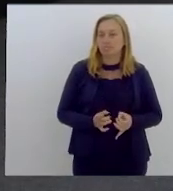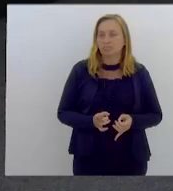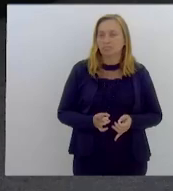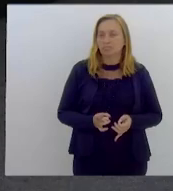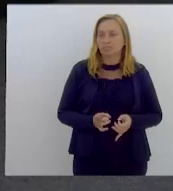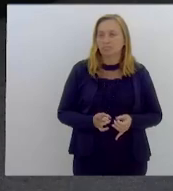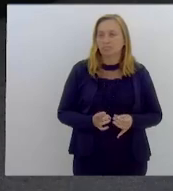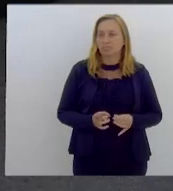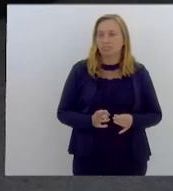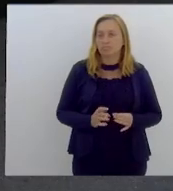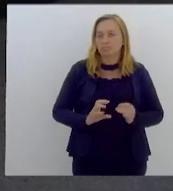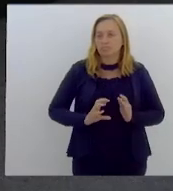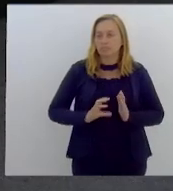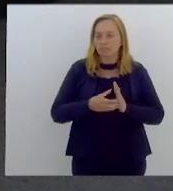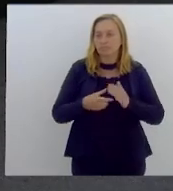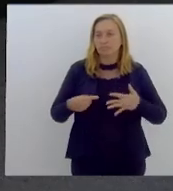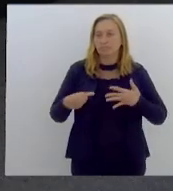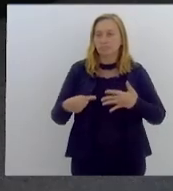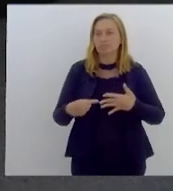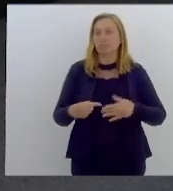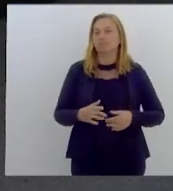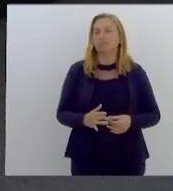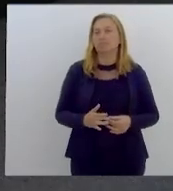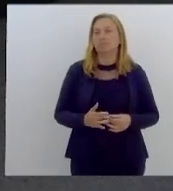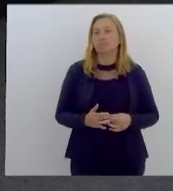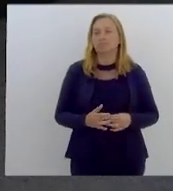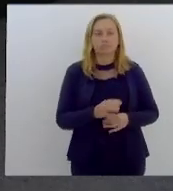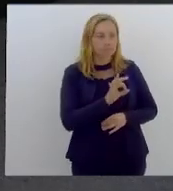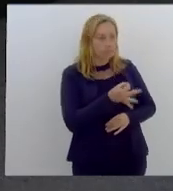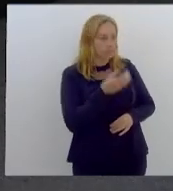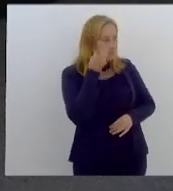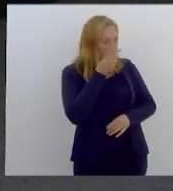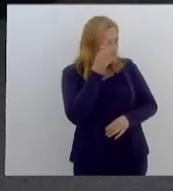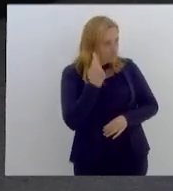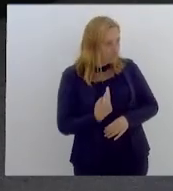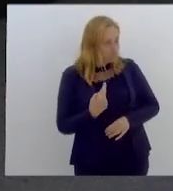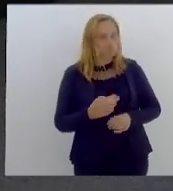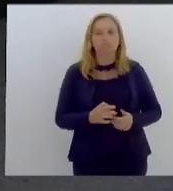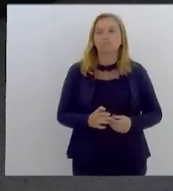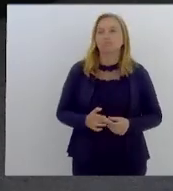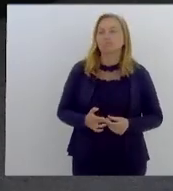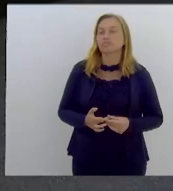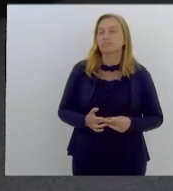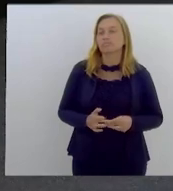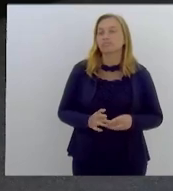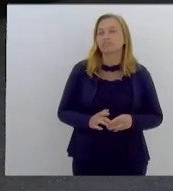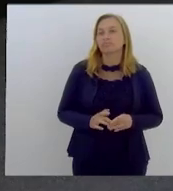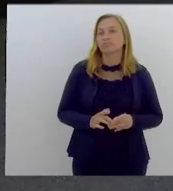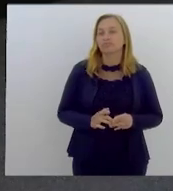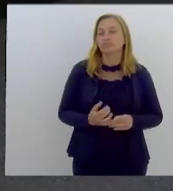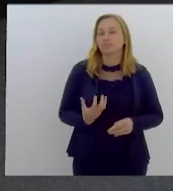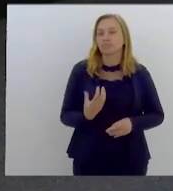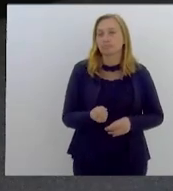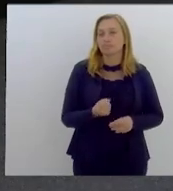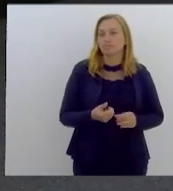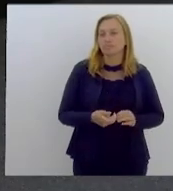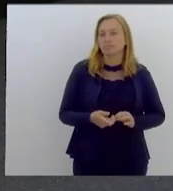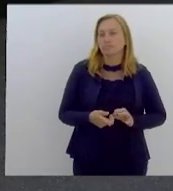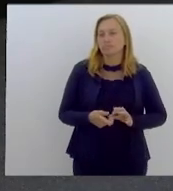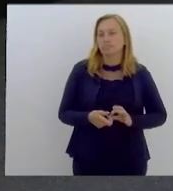da bancada do PSOL, tá certo, deputada Renata? E acatando